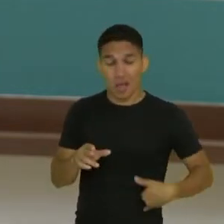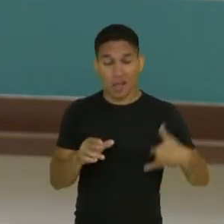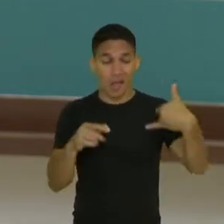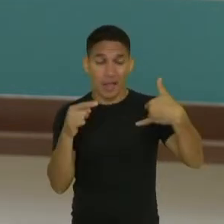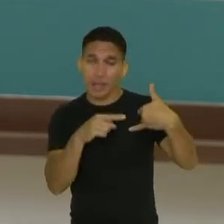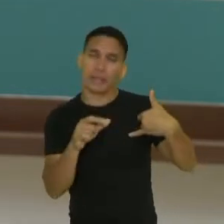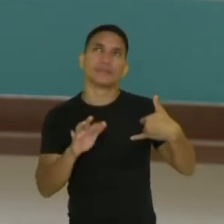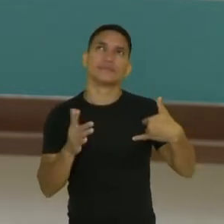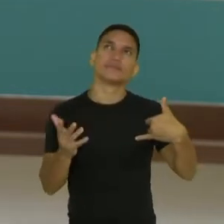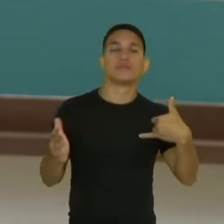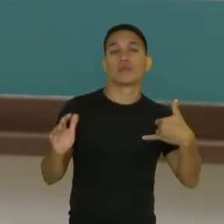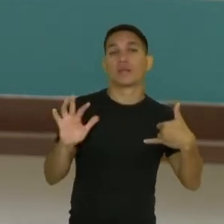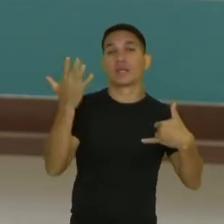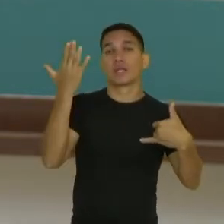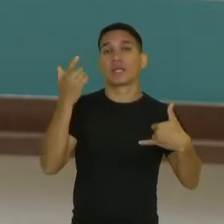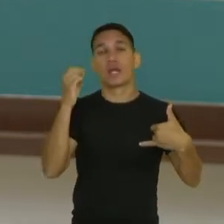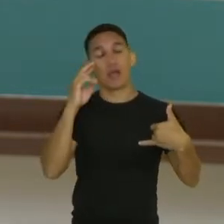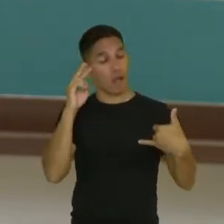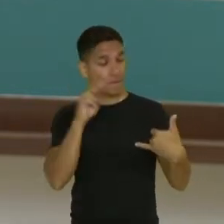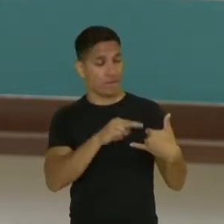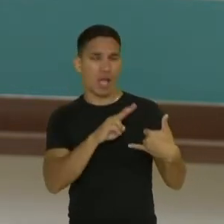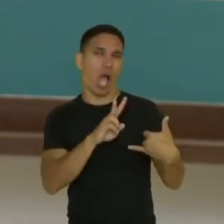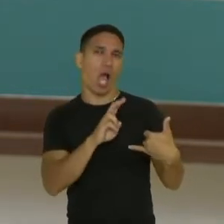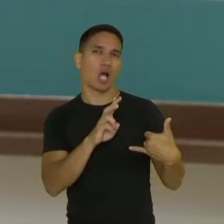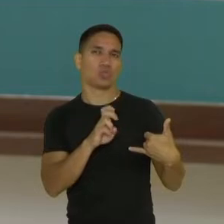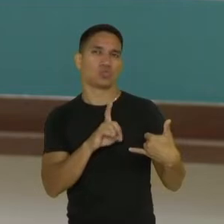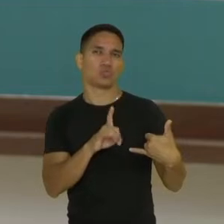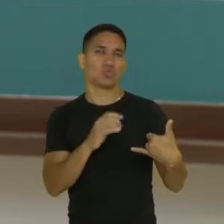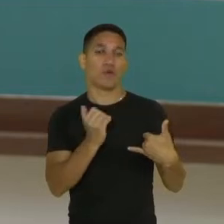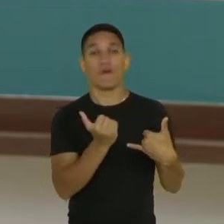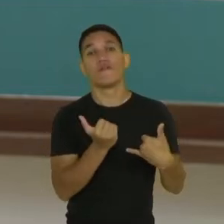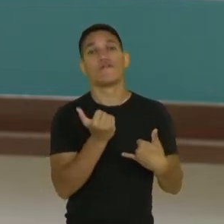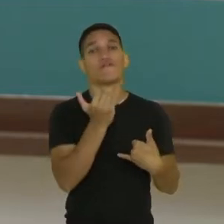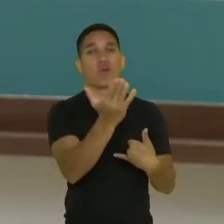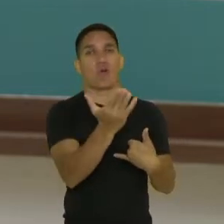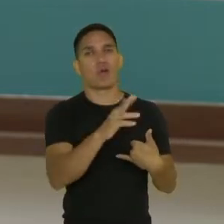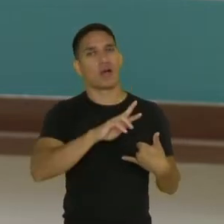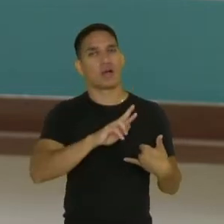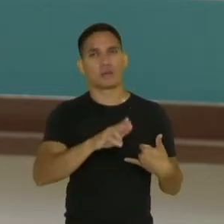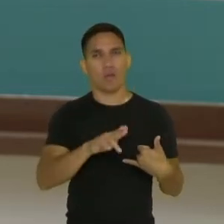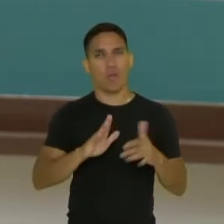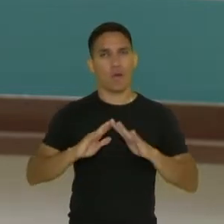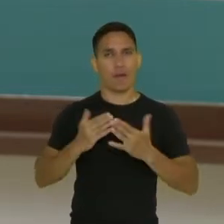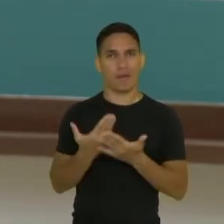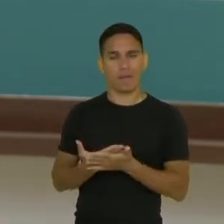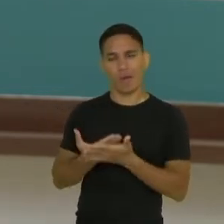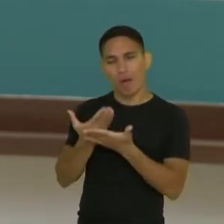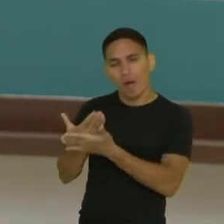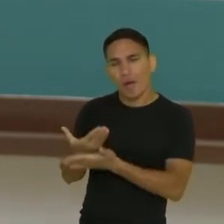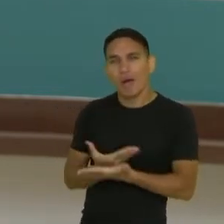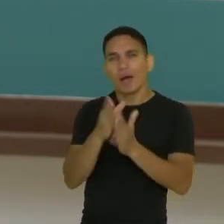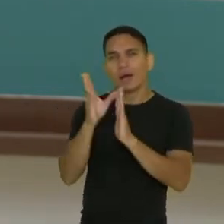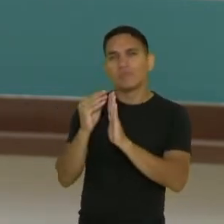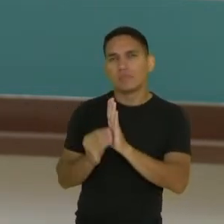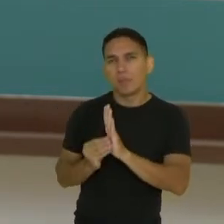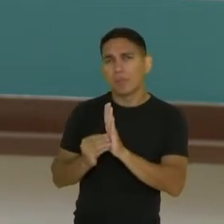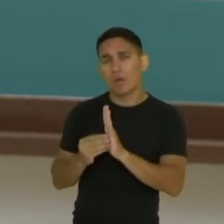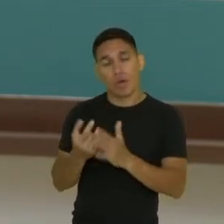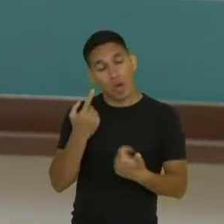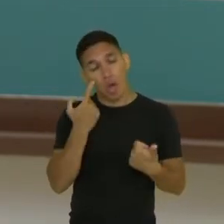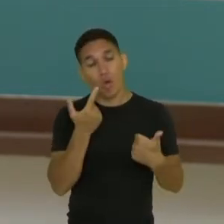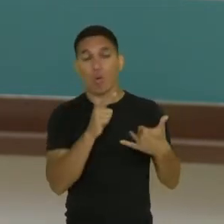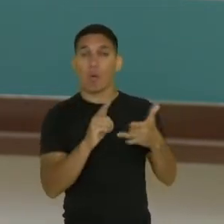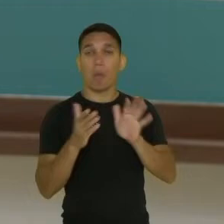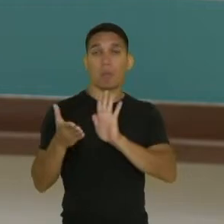de repente verificando ali um assunto alheio, um assunto diferente do que aquilo que o professor está